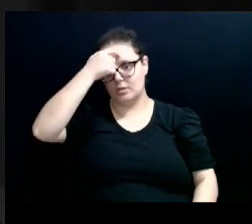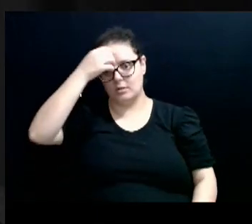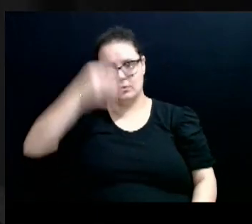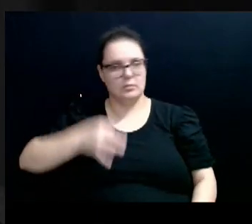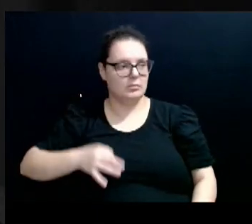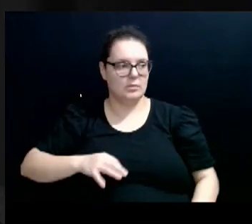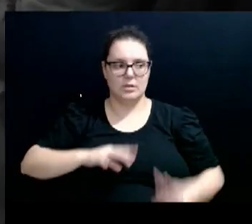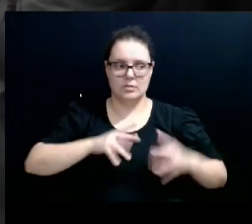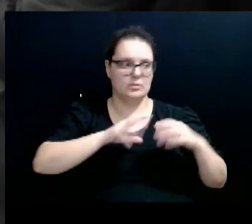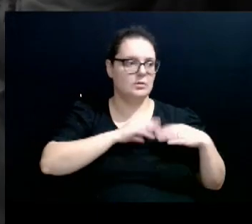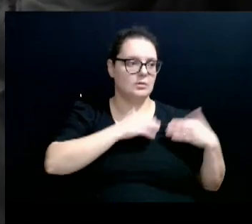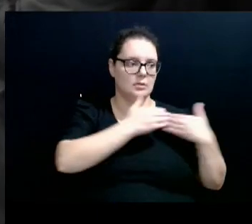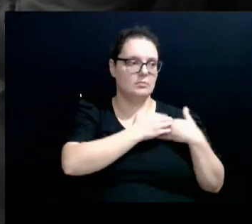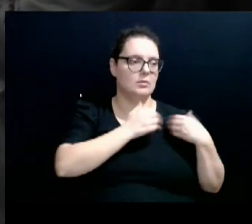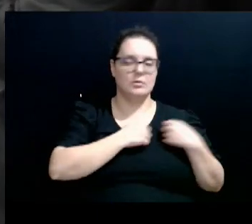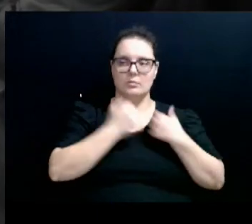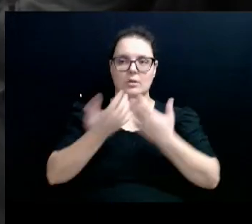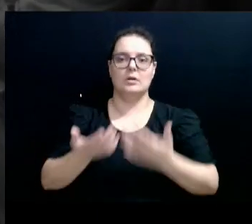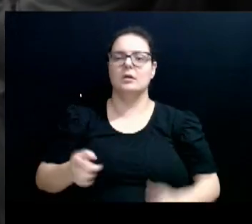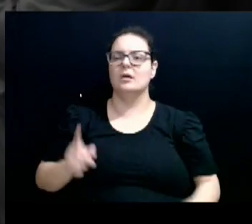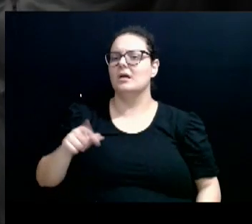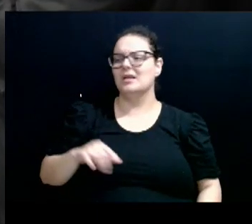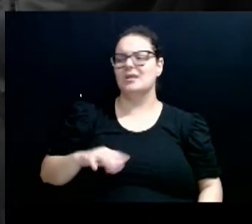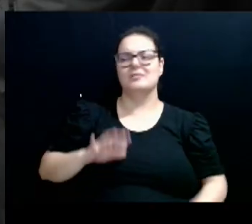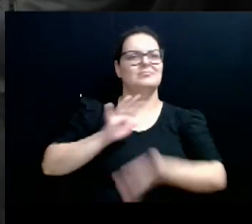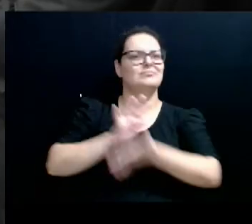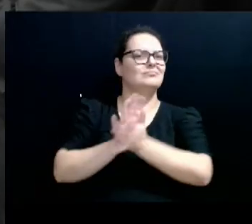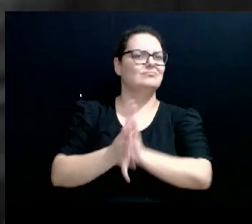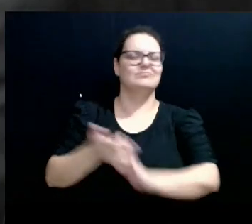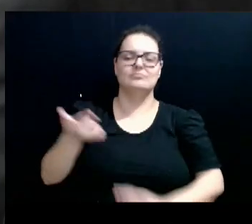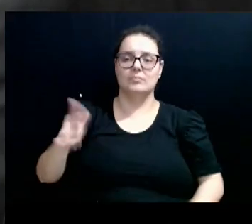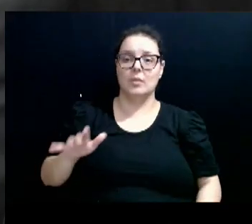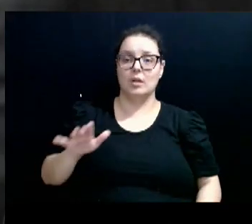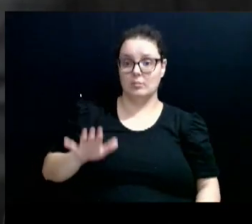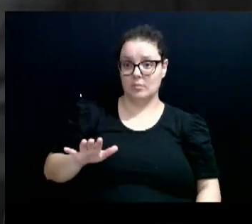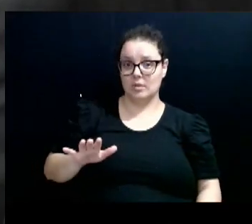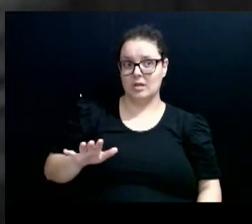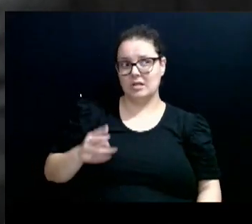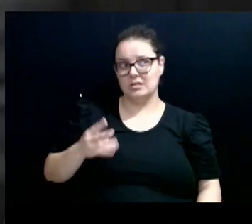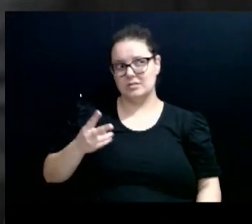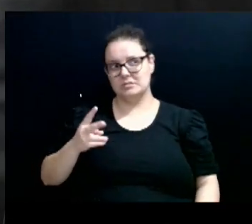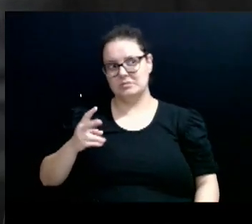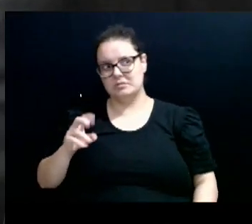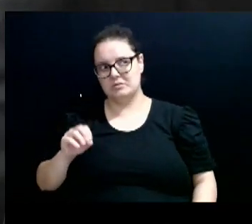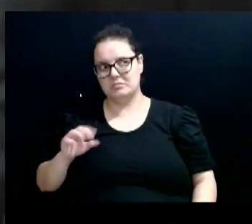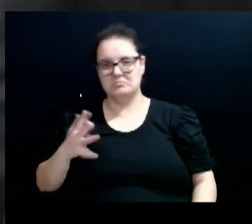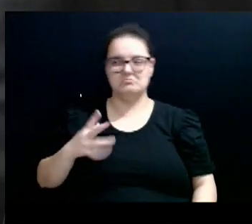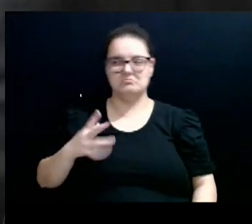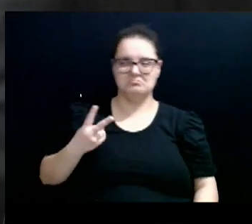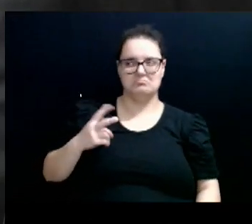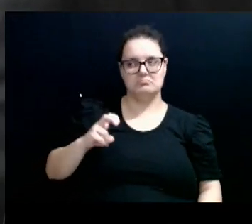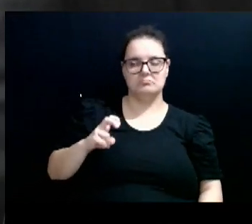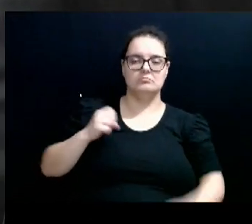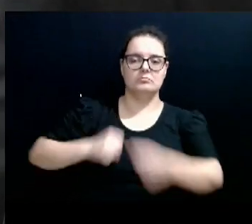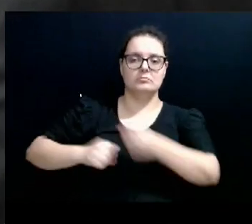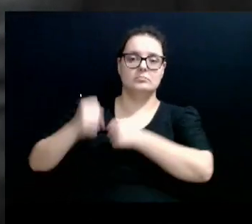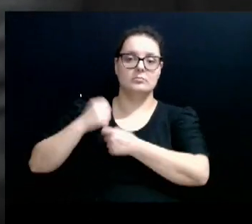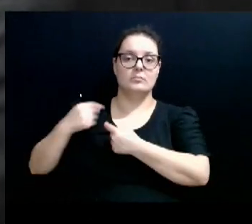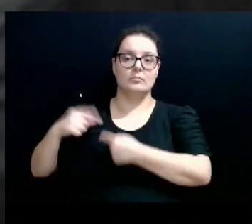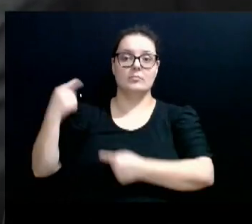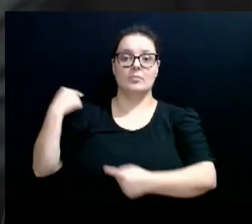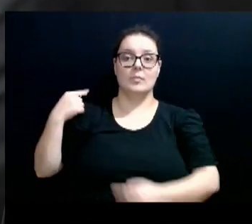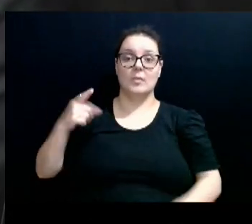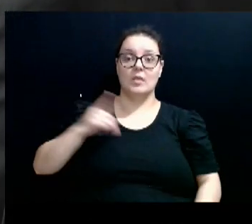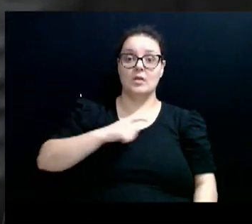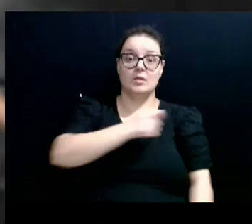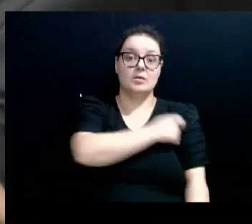não quer saber. É só a tragédia, mas há 20 ou 25 anos atrás, o professor tinha pelo menos autoridade para